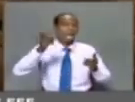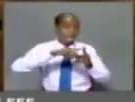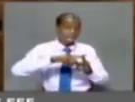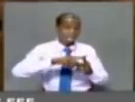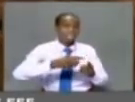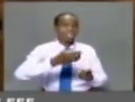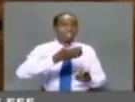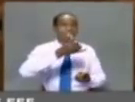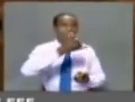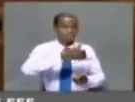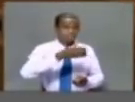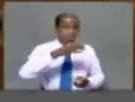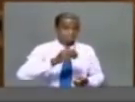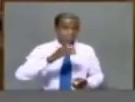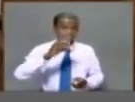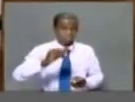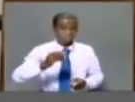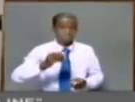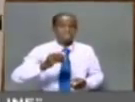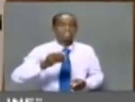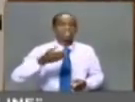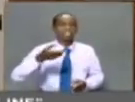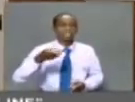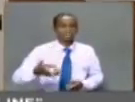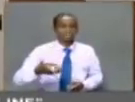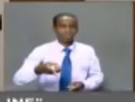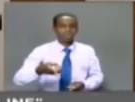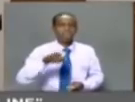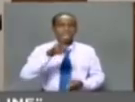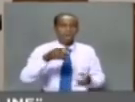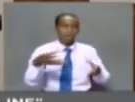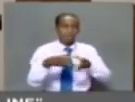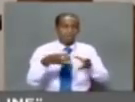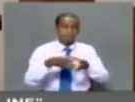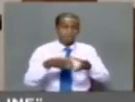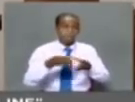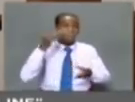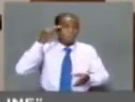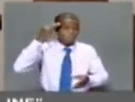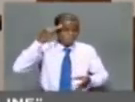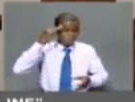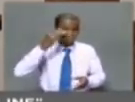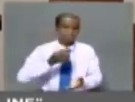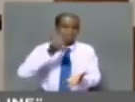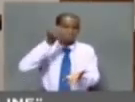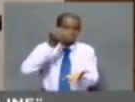Ministros que aprova o projeto de construção do novo aeroporto internacional.